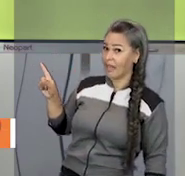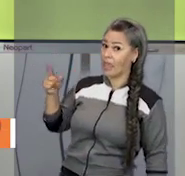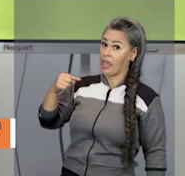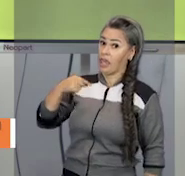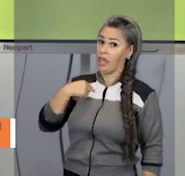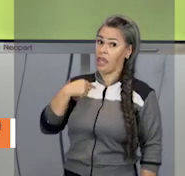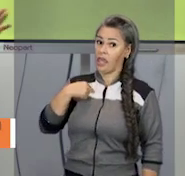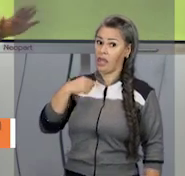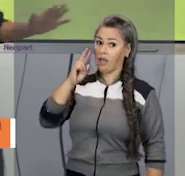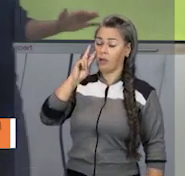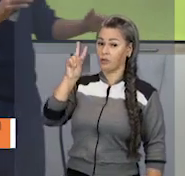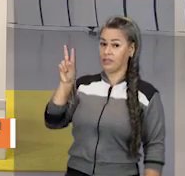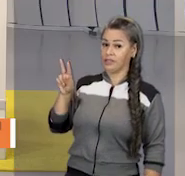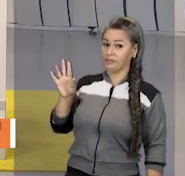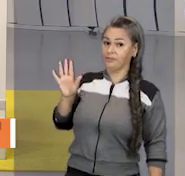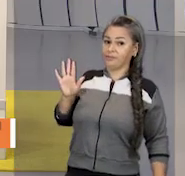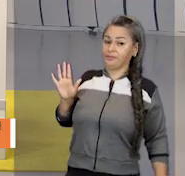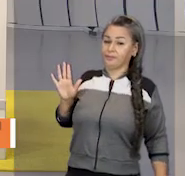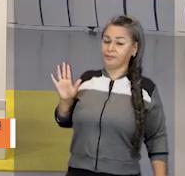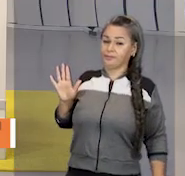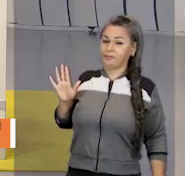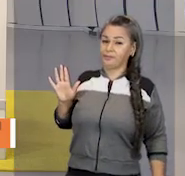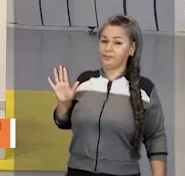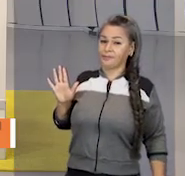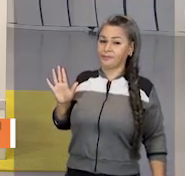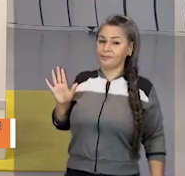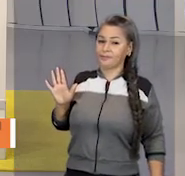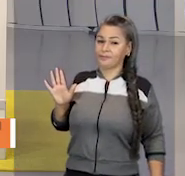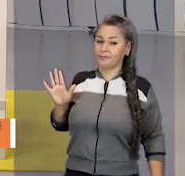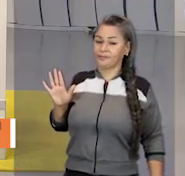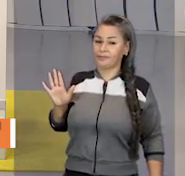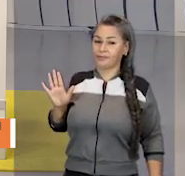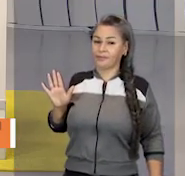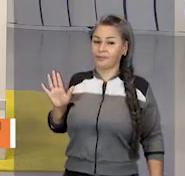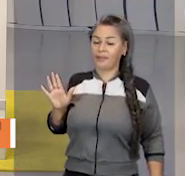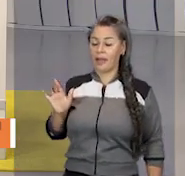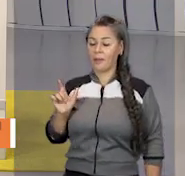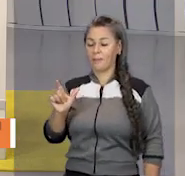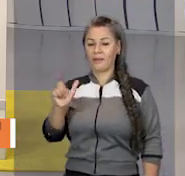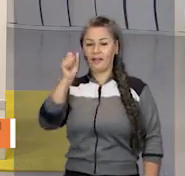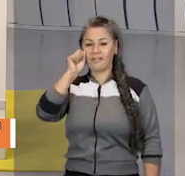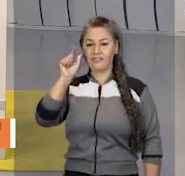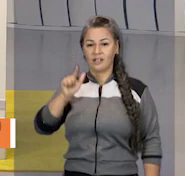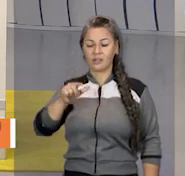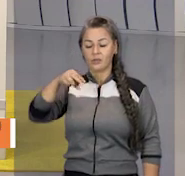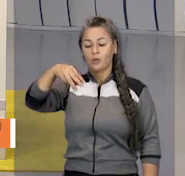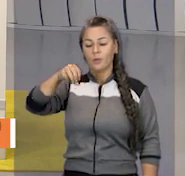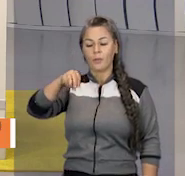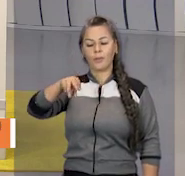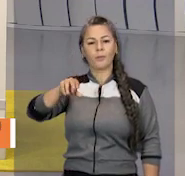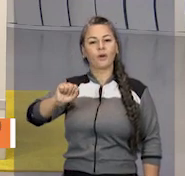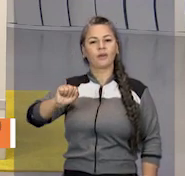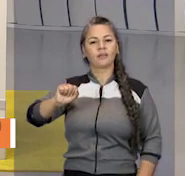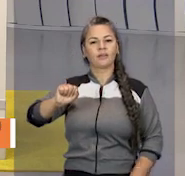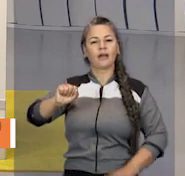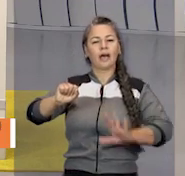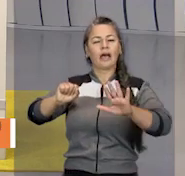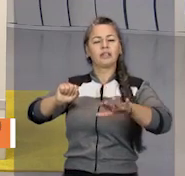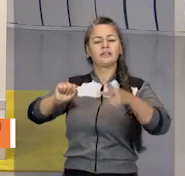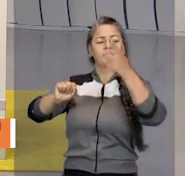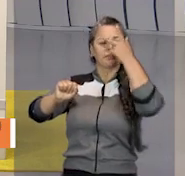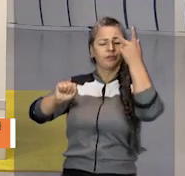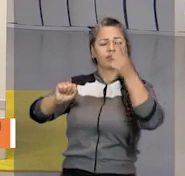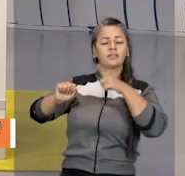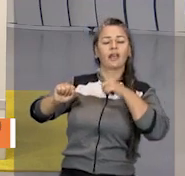pode ser que seja, né? Porque o texto, muitas vezes ele é aberto. Às vezes as pessoas usam o mona